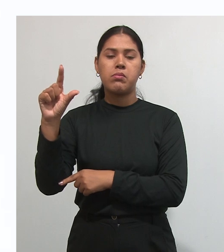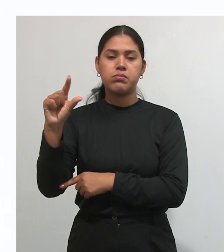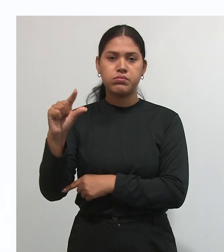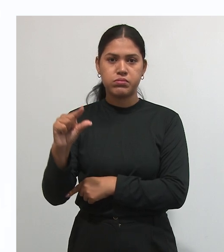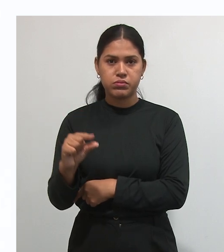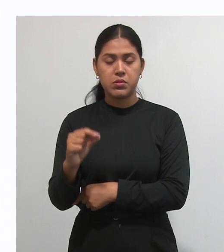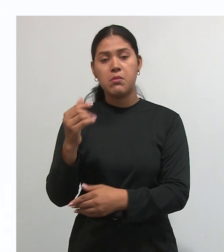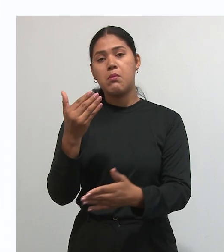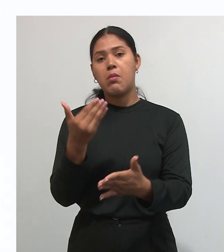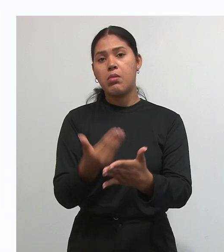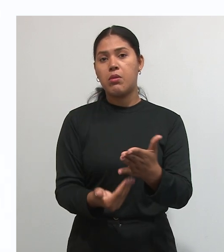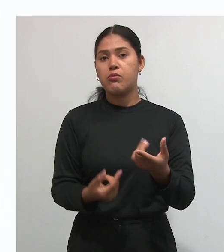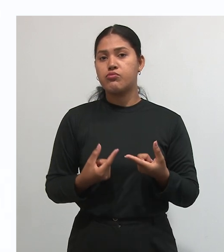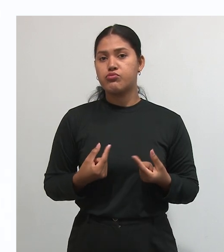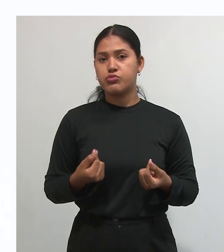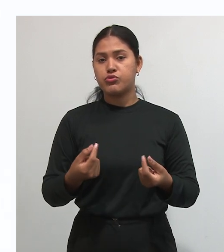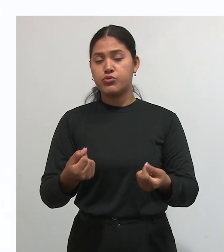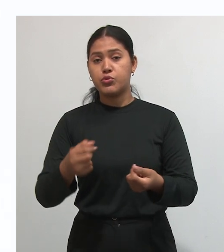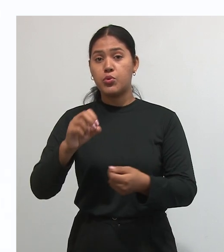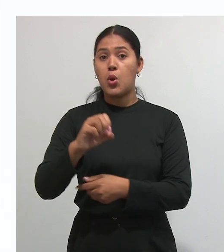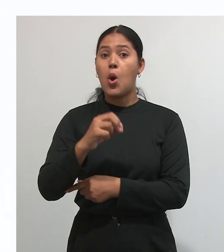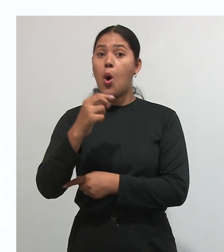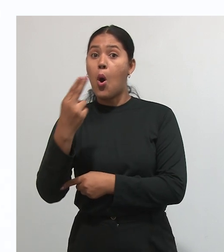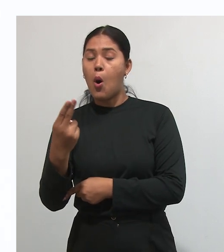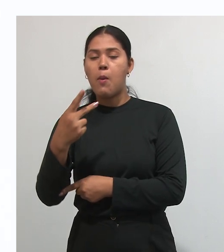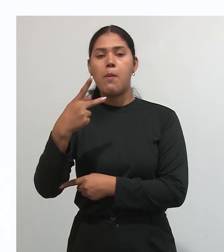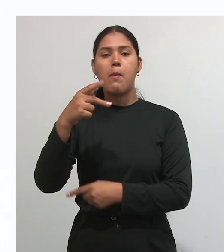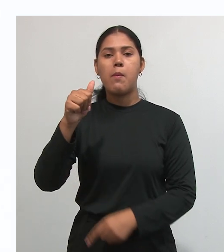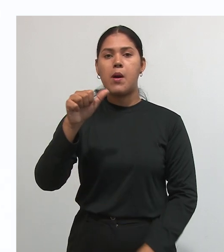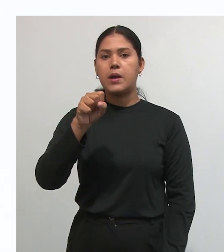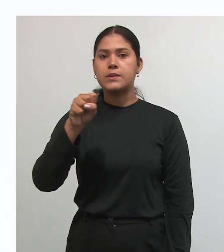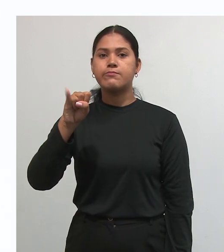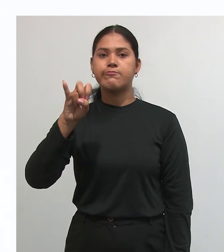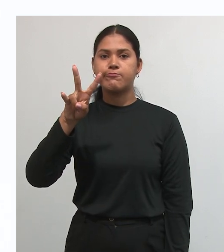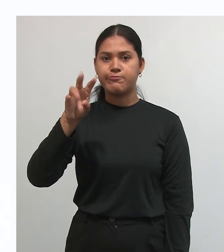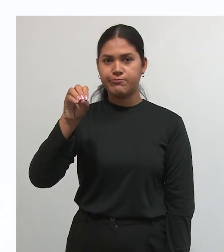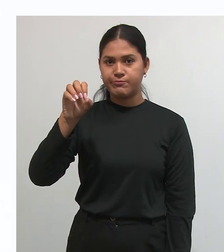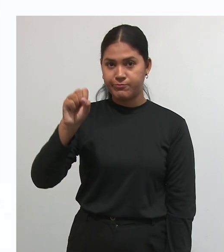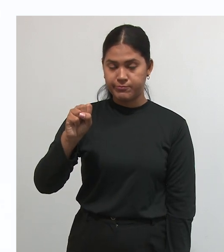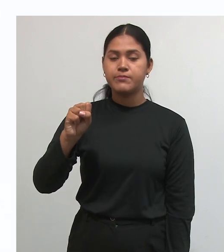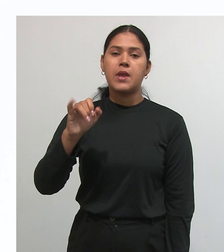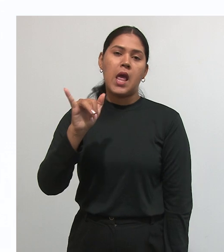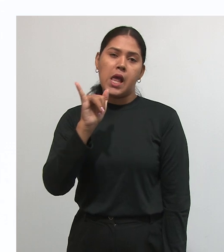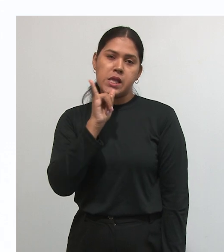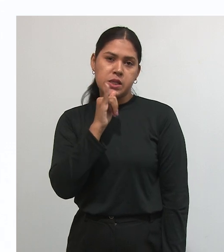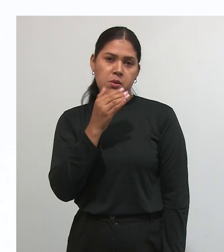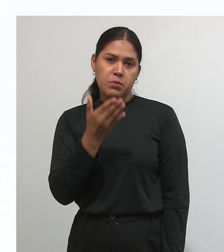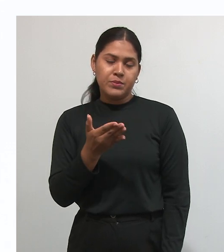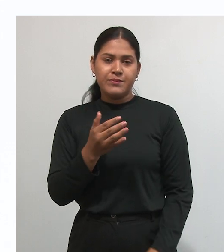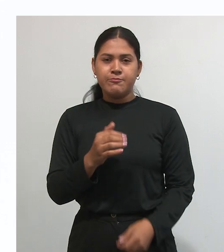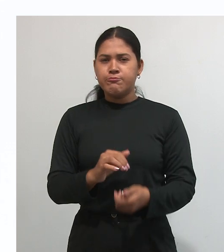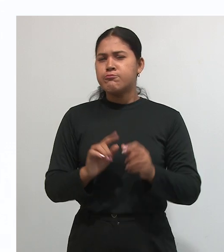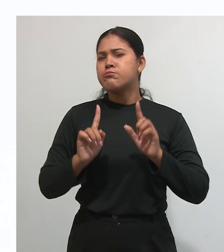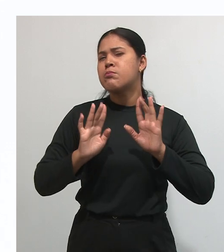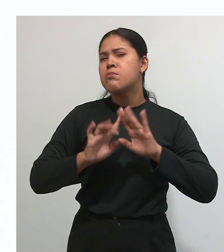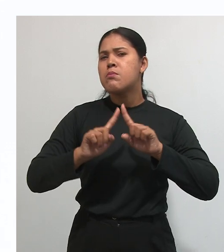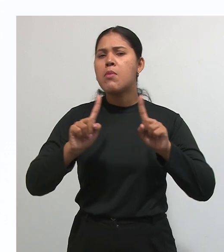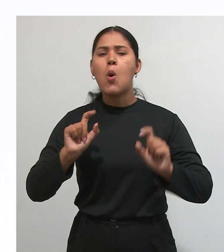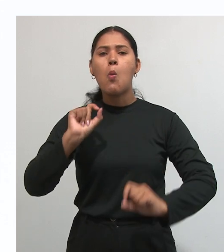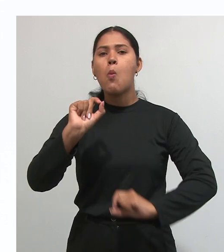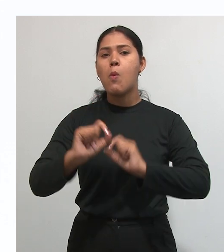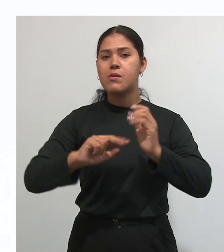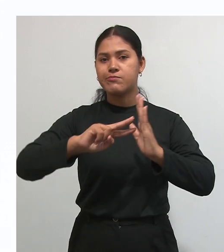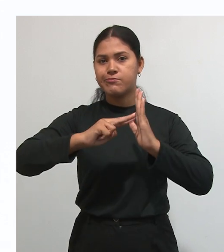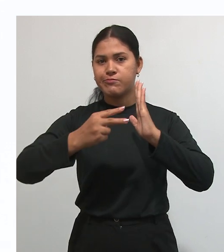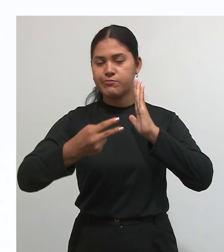perda de ativos e incorporação de passivos tributários. Um dos exemplos aqui. E o que seria